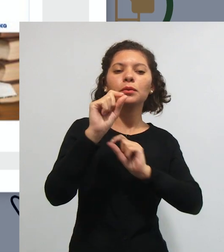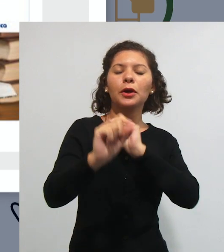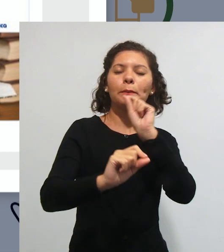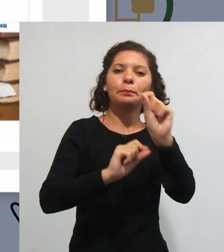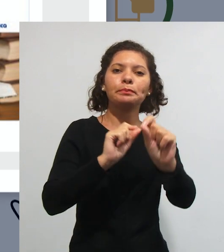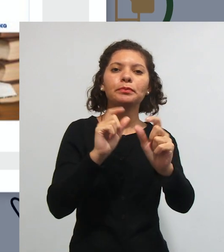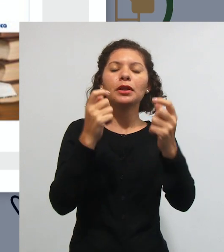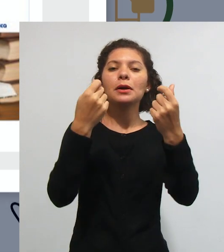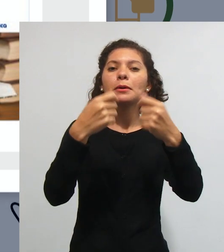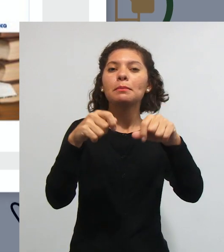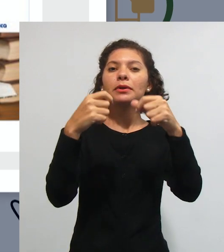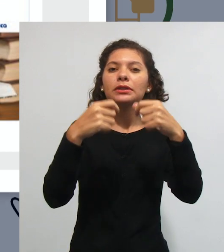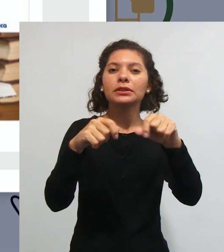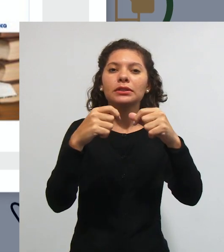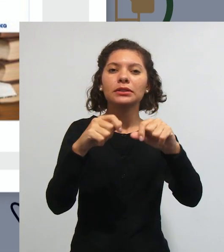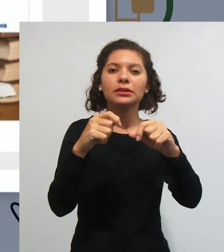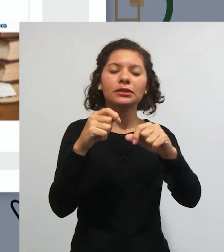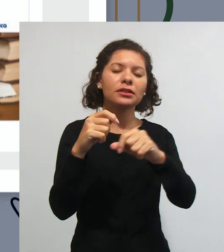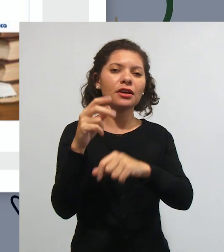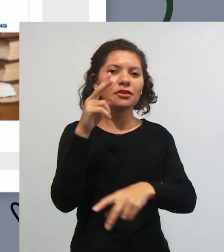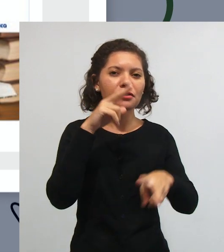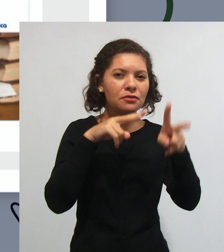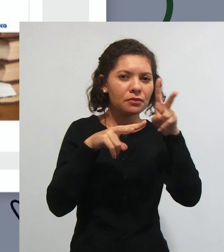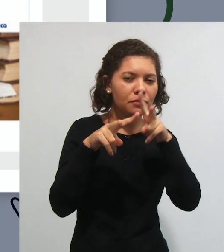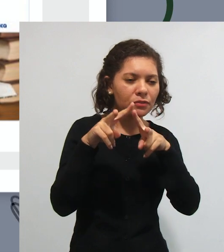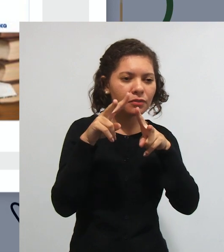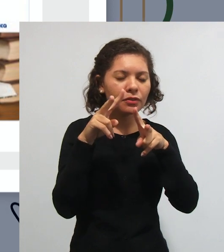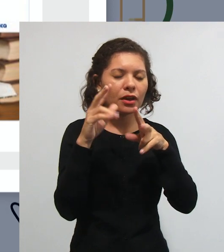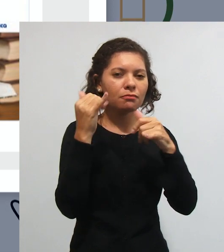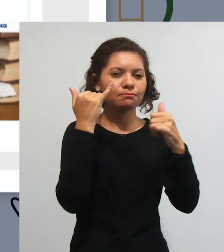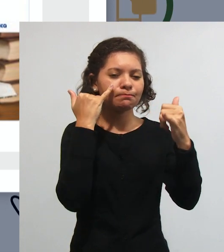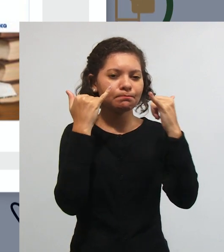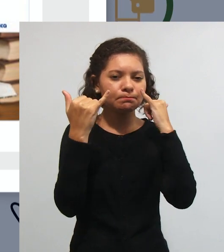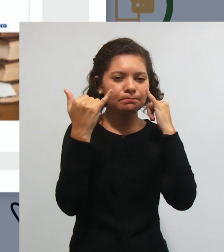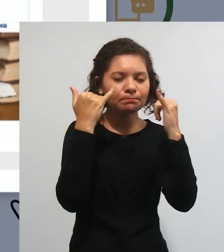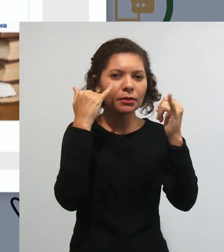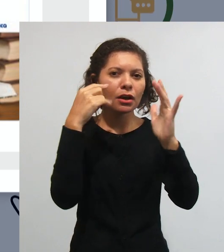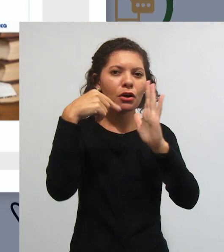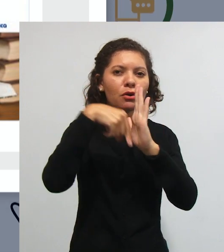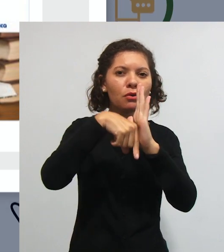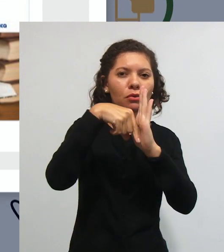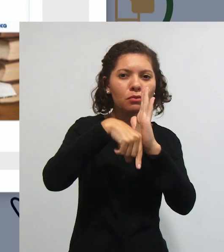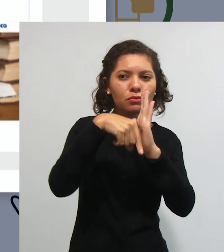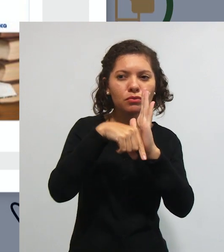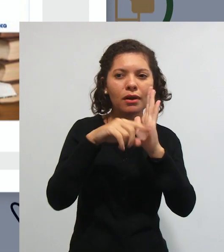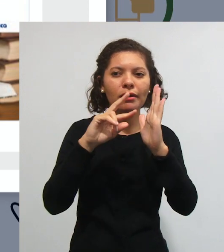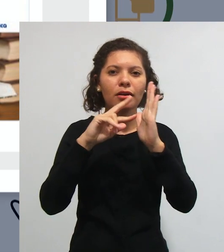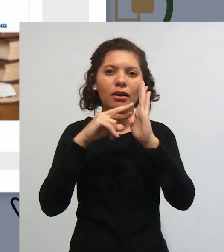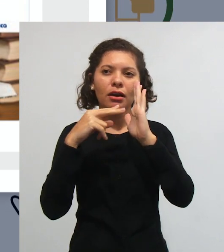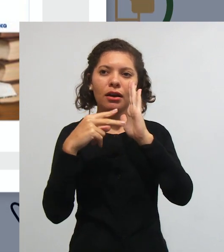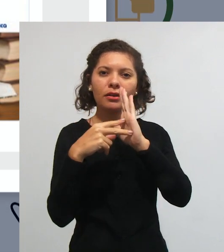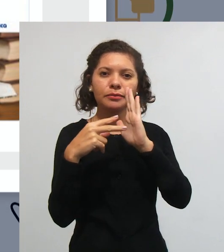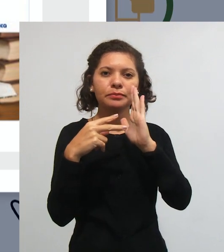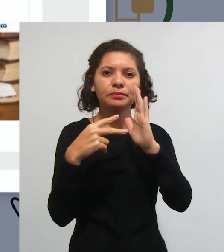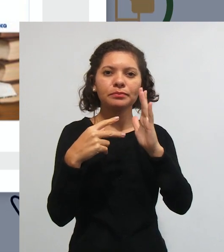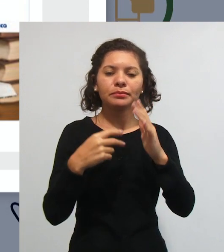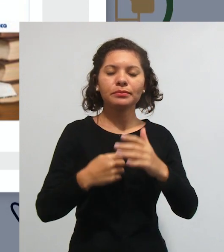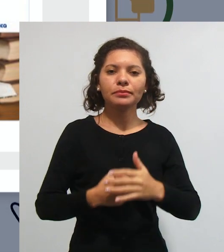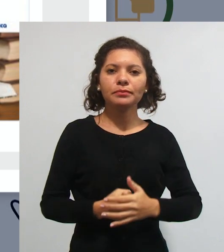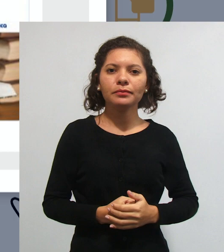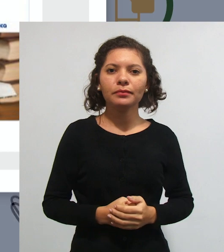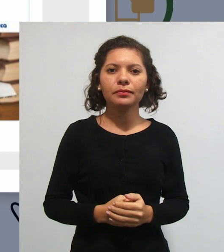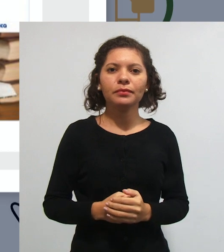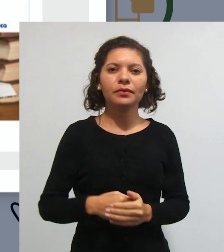que fazer uma interpretação de dados e aprofundar significados. Nesse interim, você